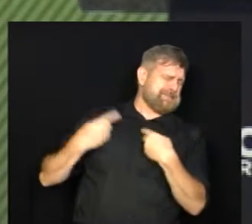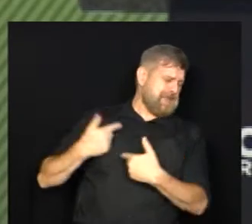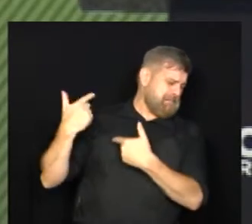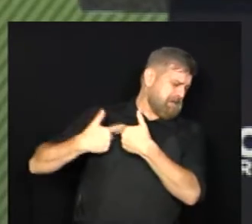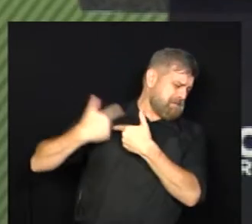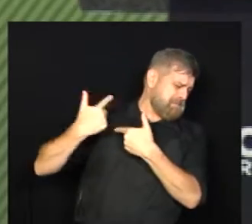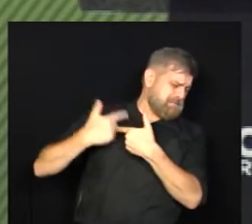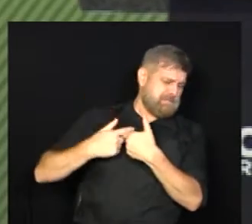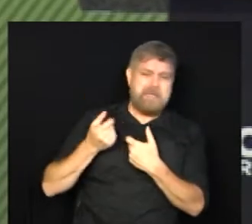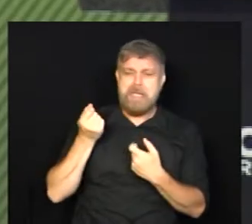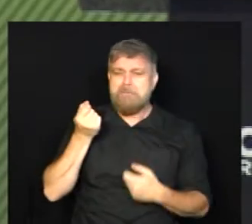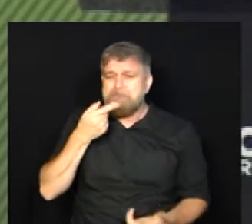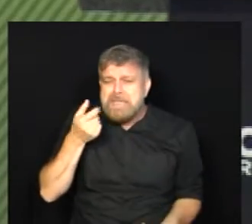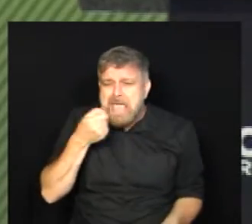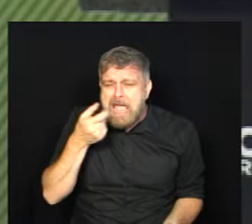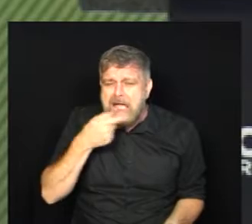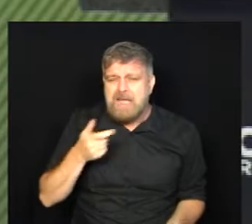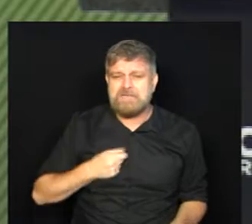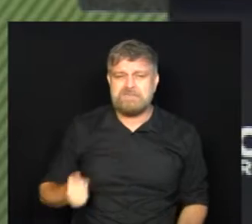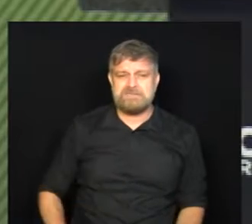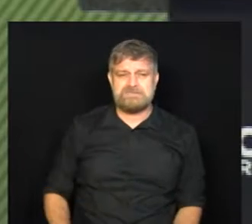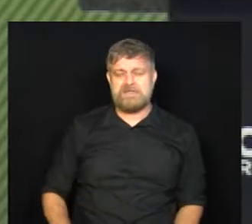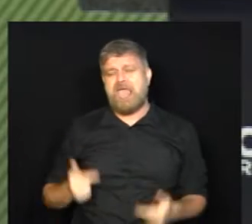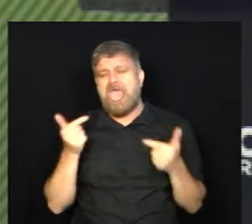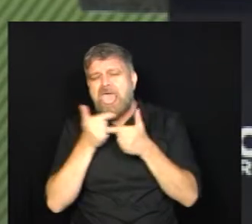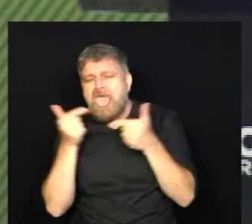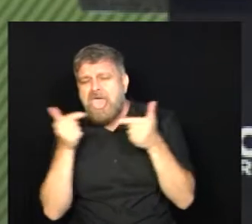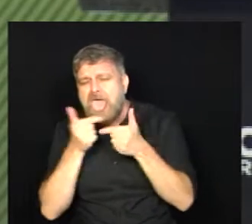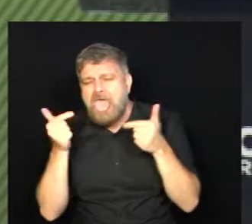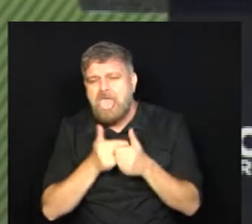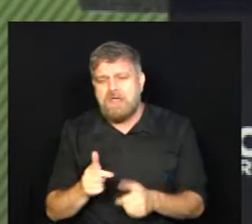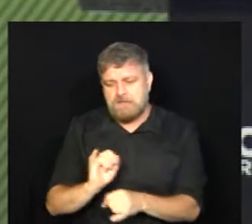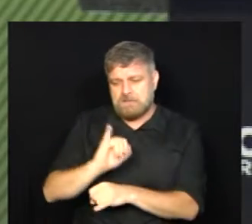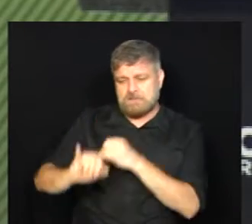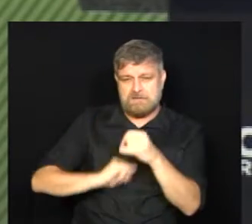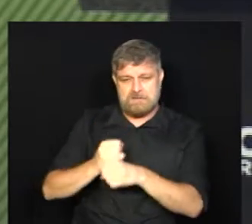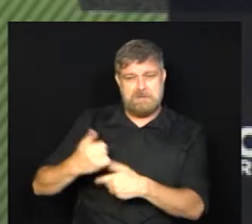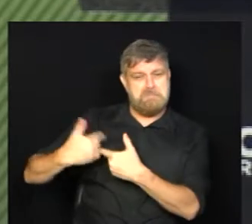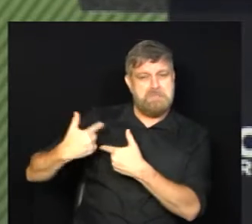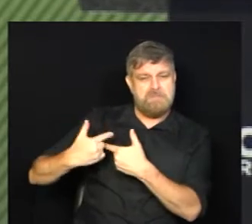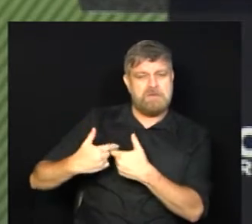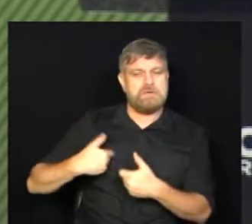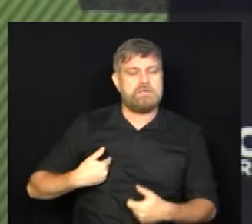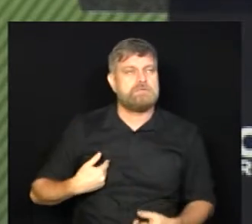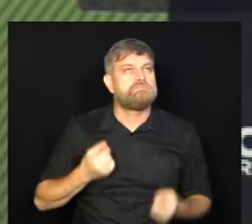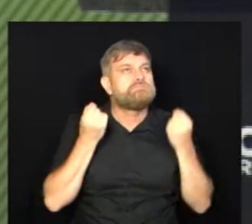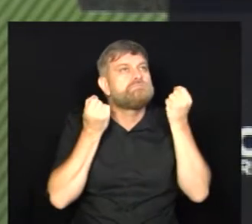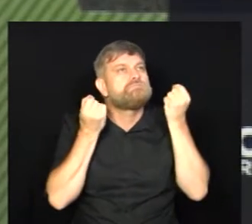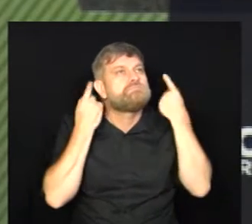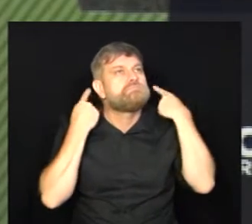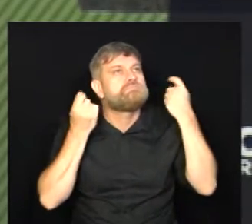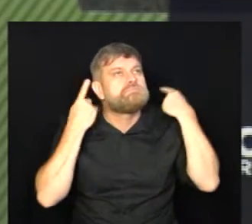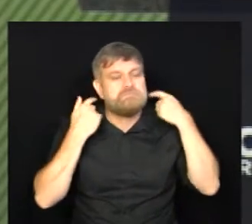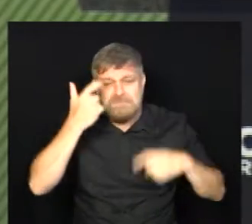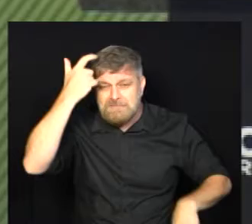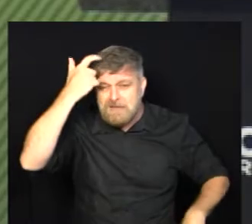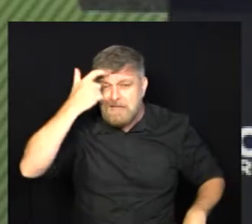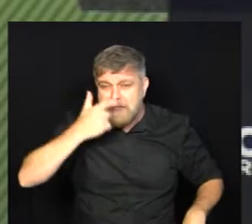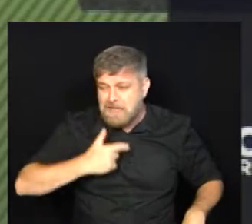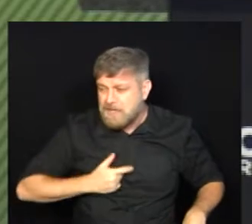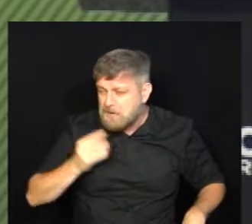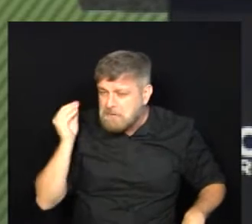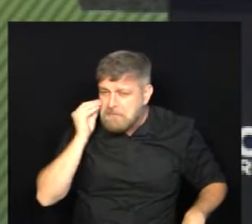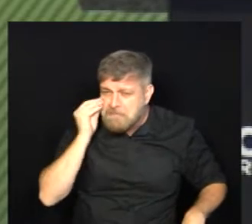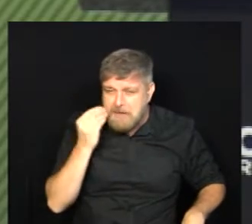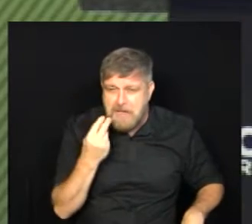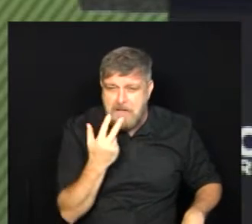recebia piadinha, memes, mas eu não dei sequer importância. Me falaram que eu era cobaia